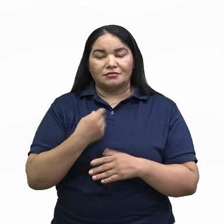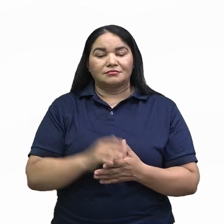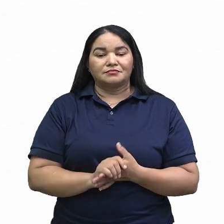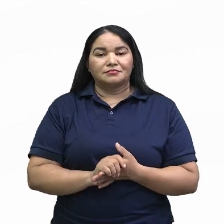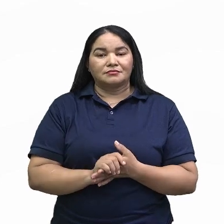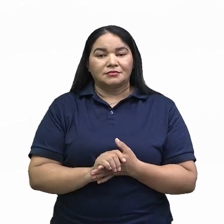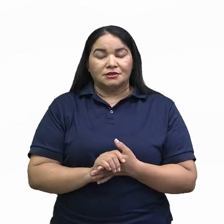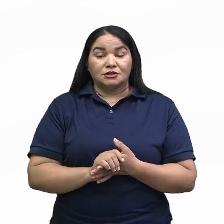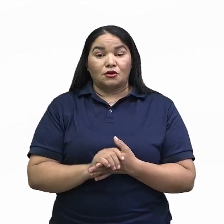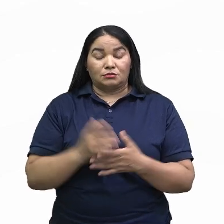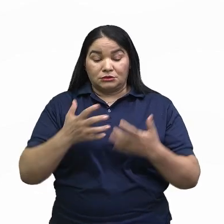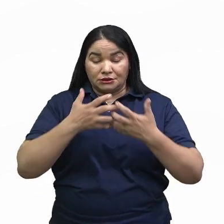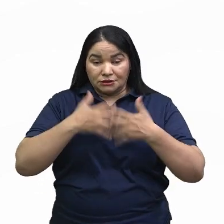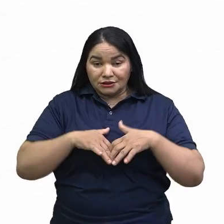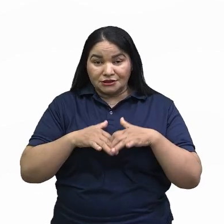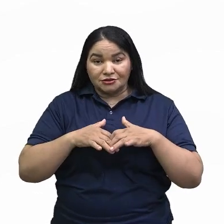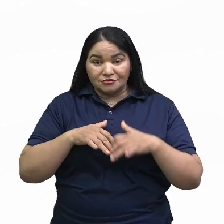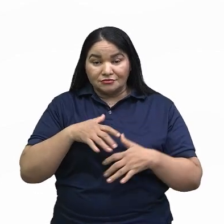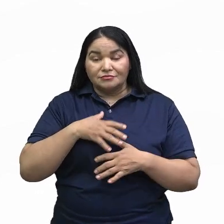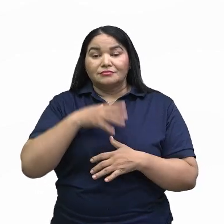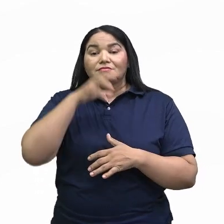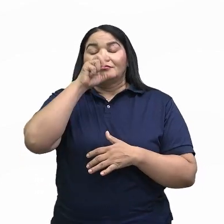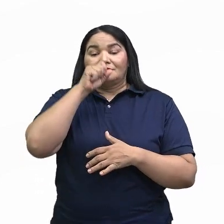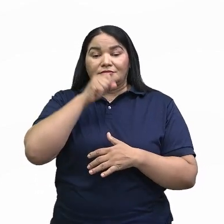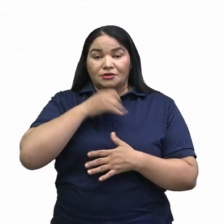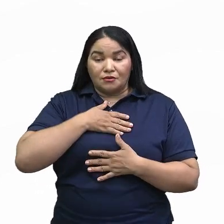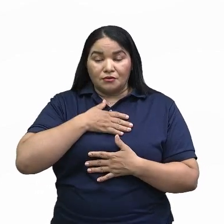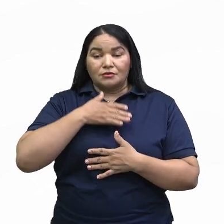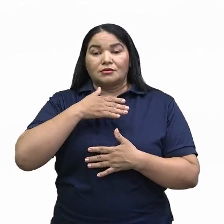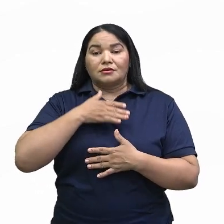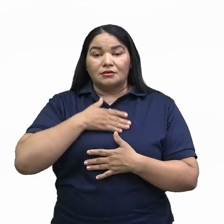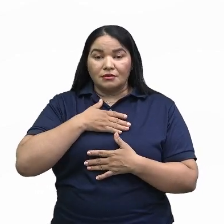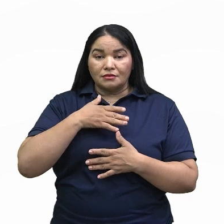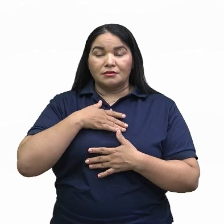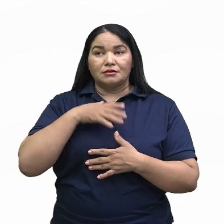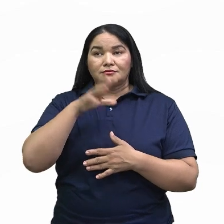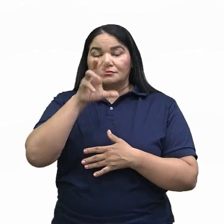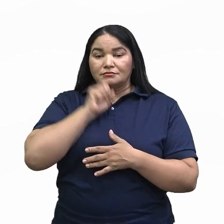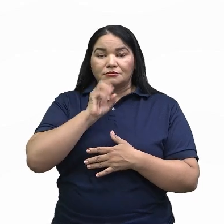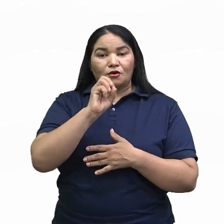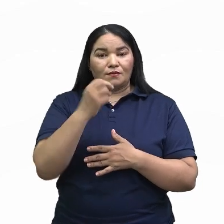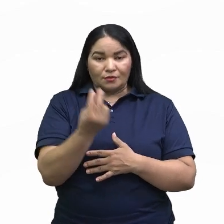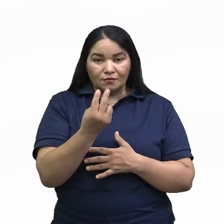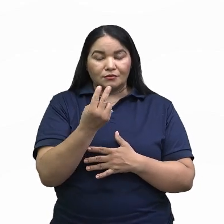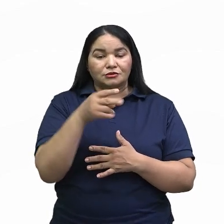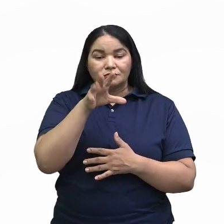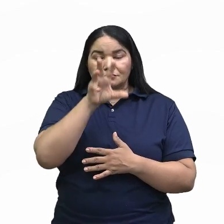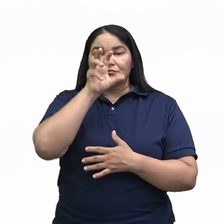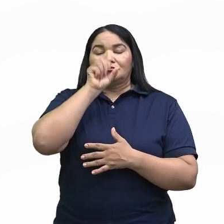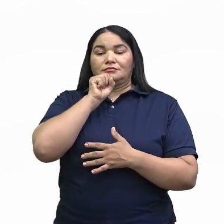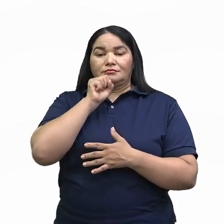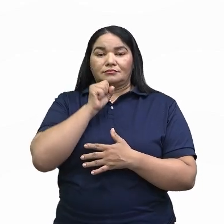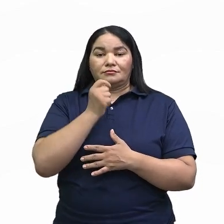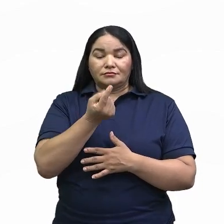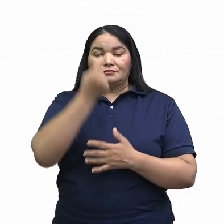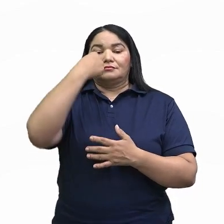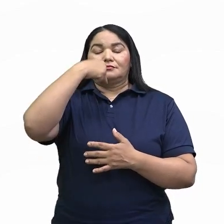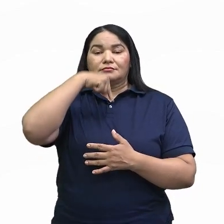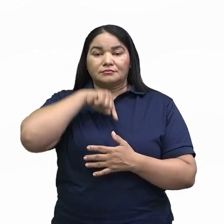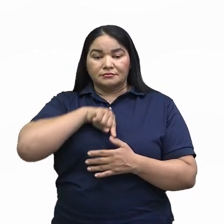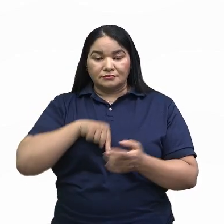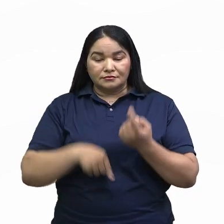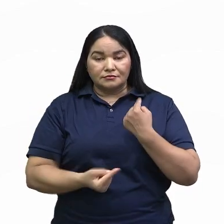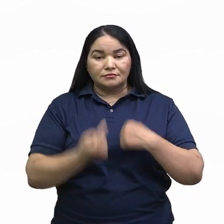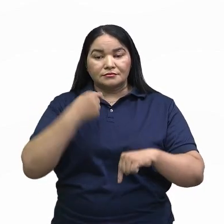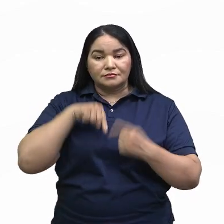nosso sistema respiratório para captar esse oxigênio presente aí no ar atmosférico, certo? E à medida com que a gente